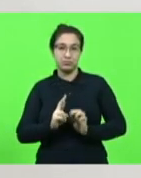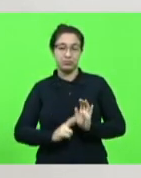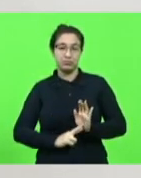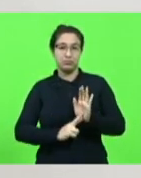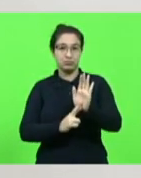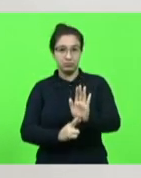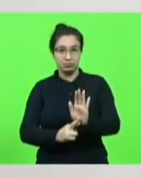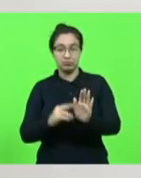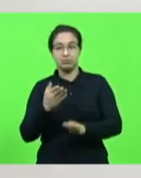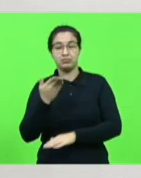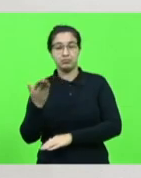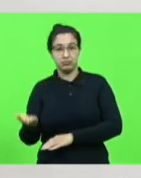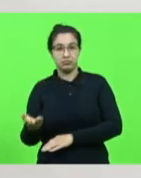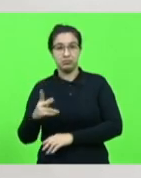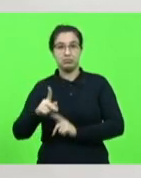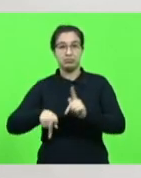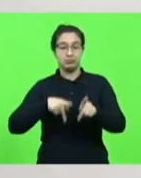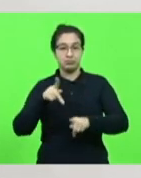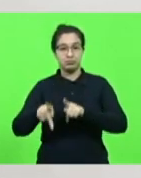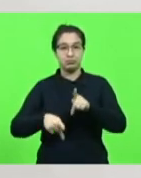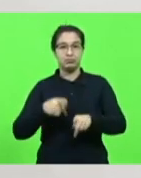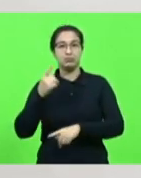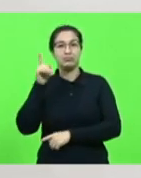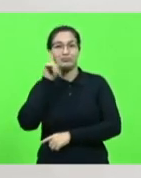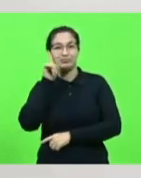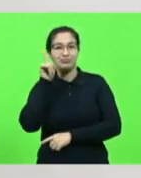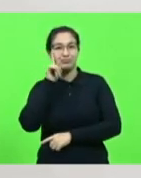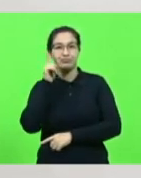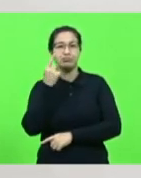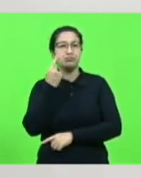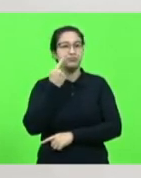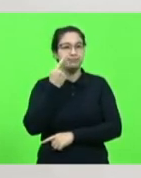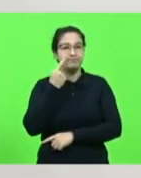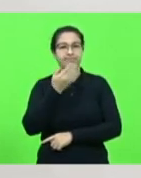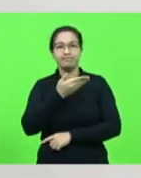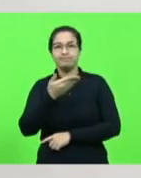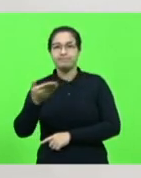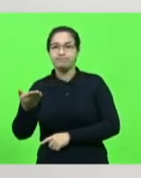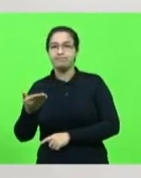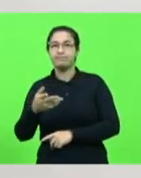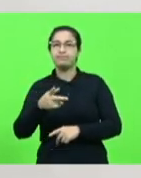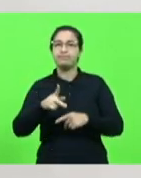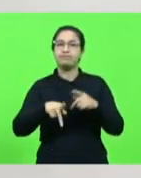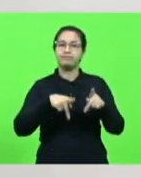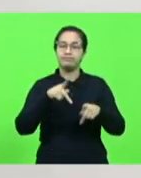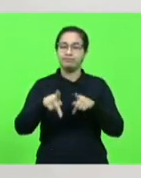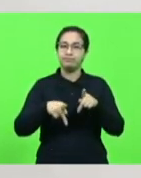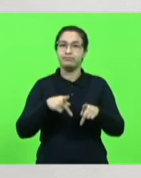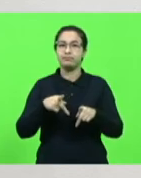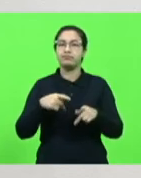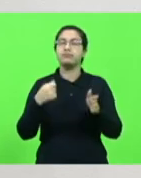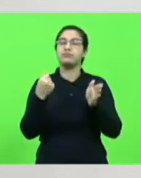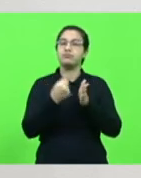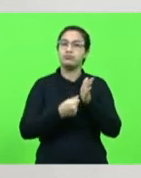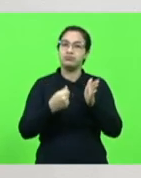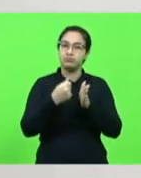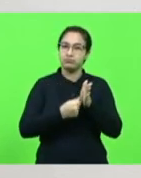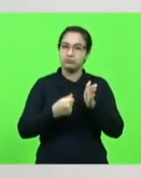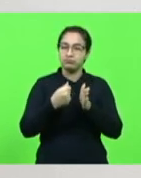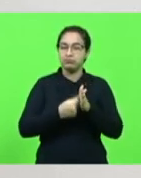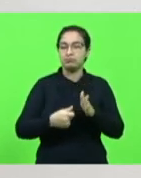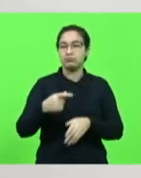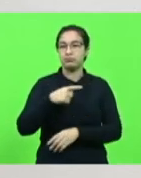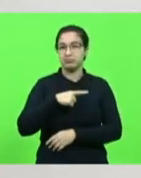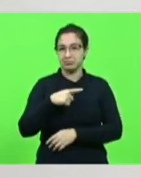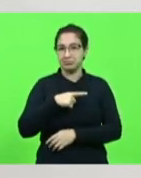eu moro, e todos os dias eu olho no rosto de cada morador que me pergunta, que me questiona. Então, foi travado aqui uma